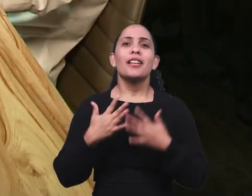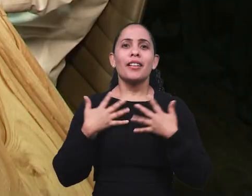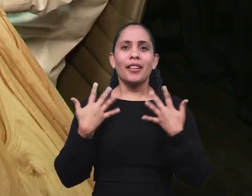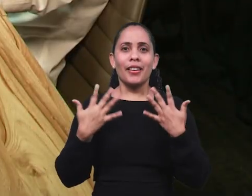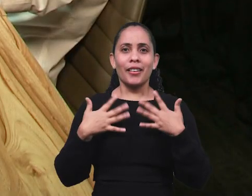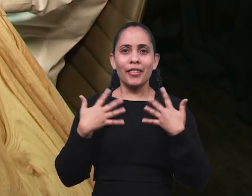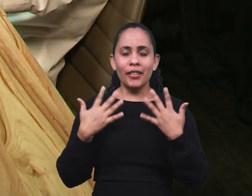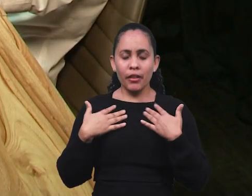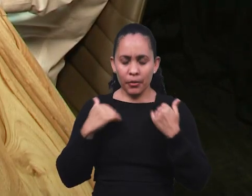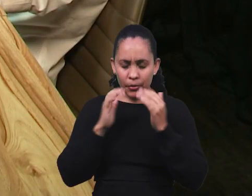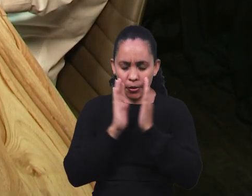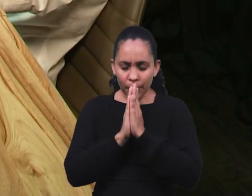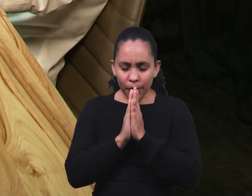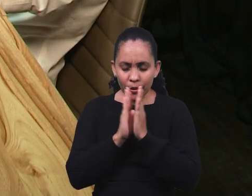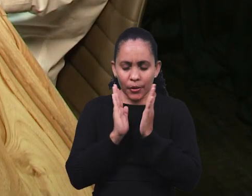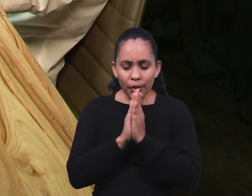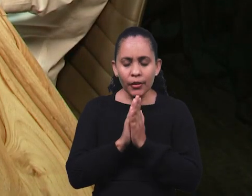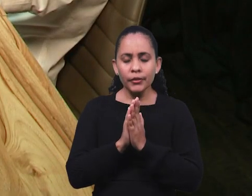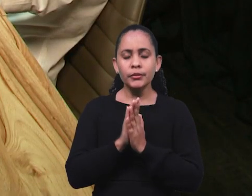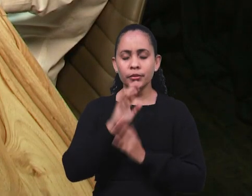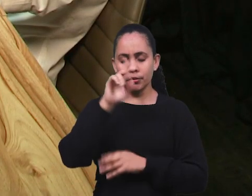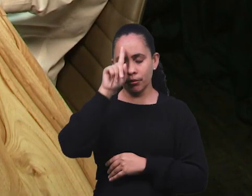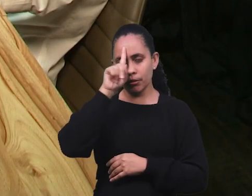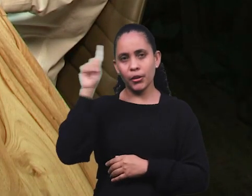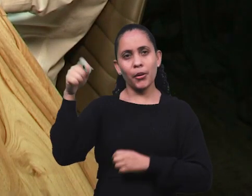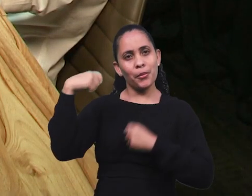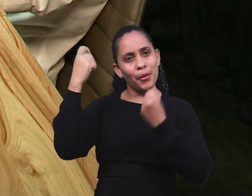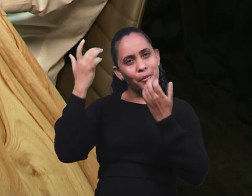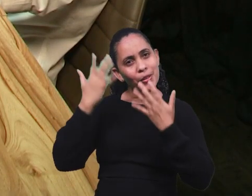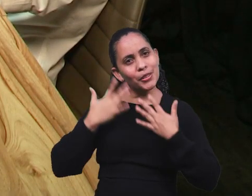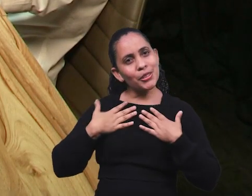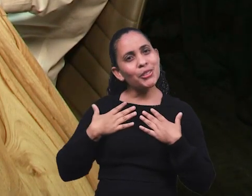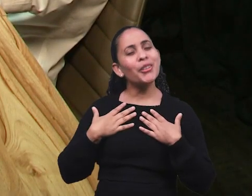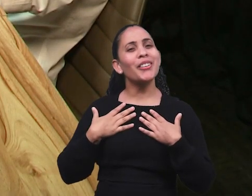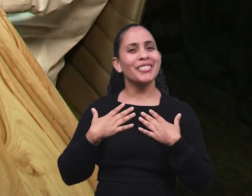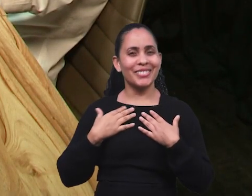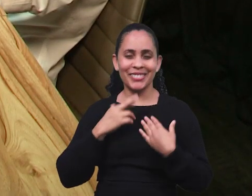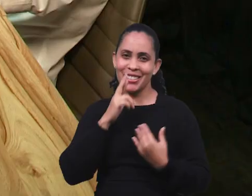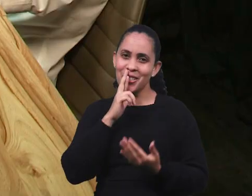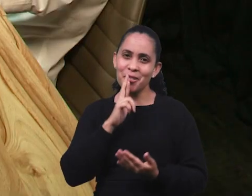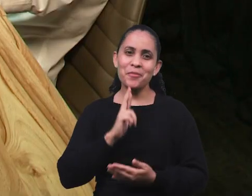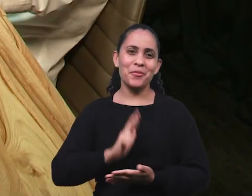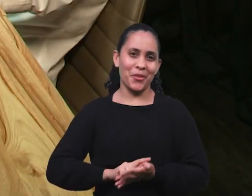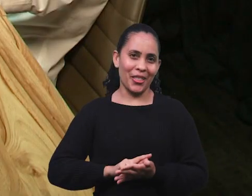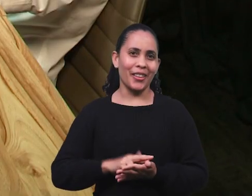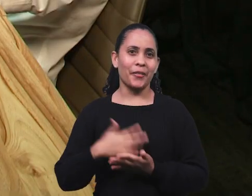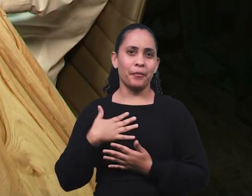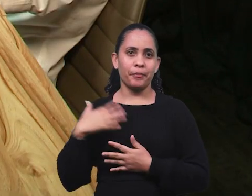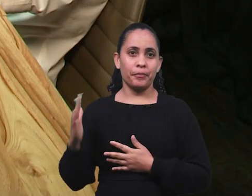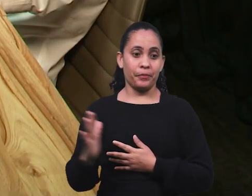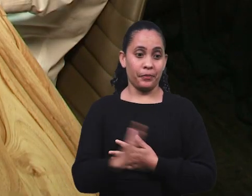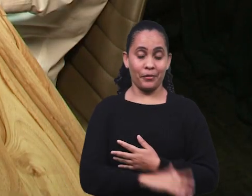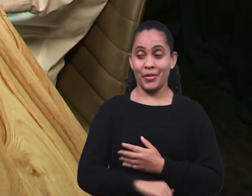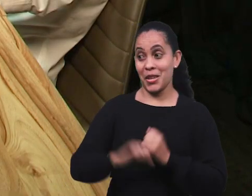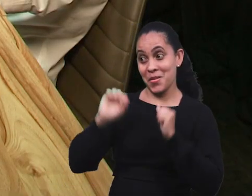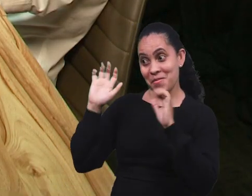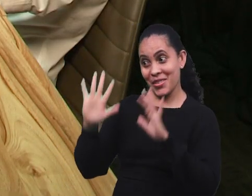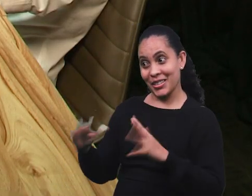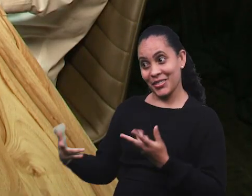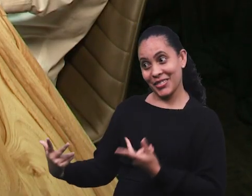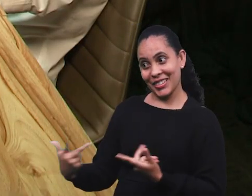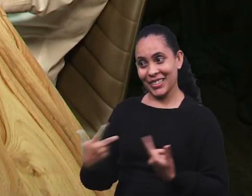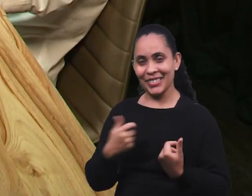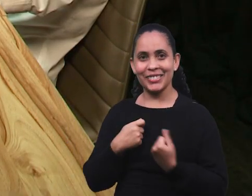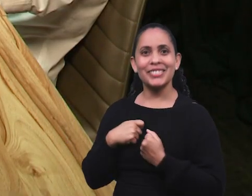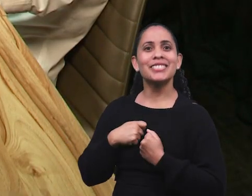veio? Veio, eu comecei a orar, comecei a ter oração respondida. Glória a Deus. Glória a Deus. Que bênção, que bênção. Crer, glória a Deus. né?